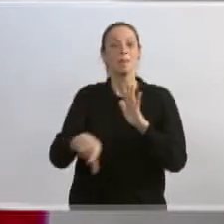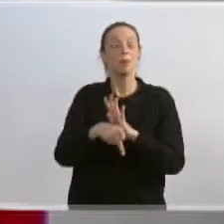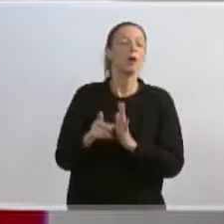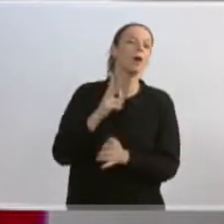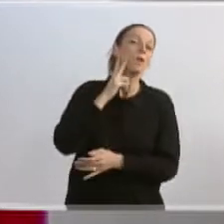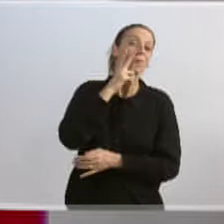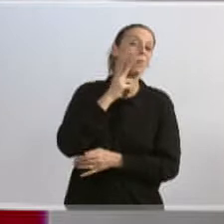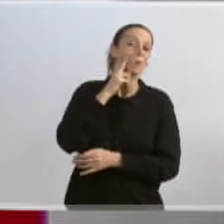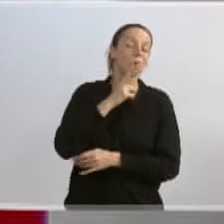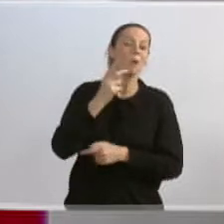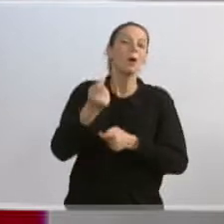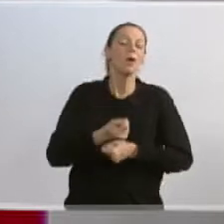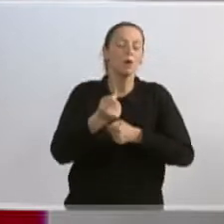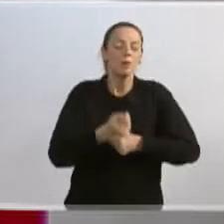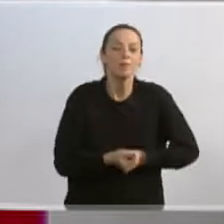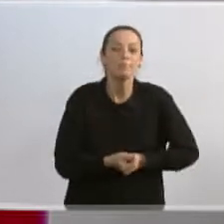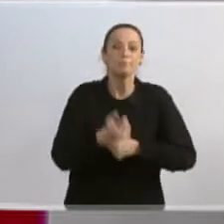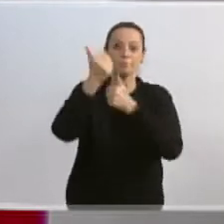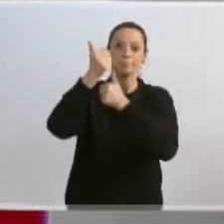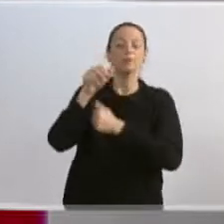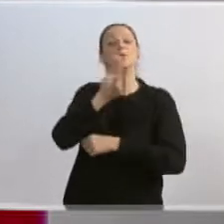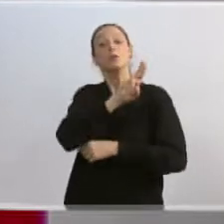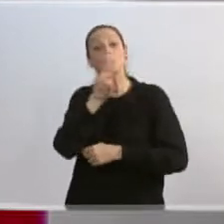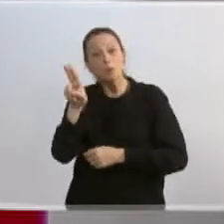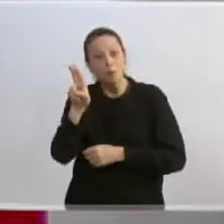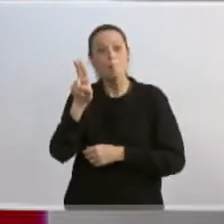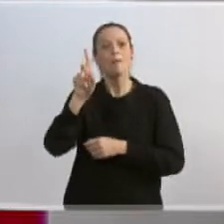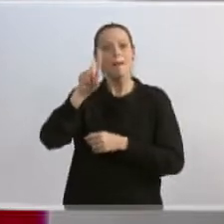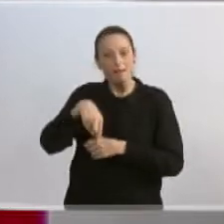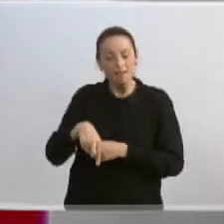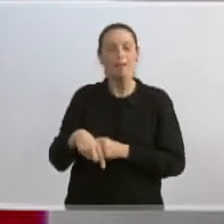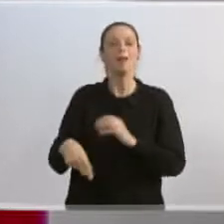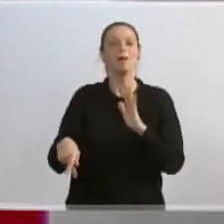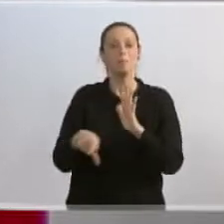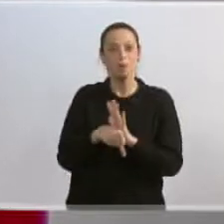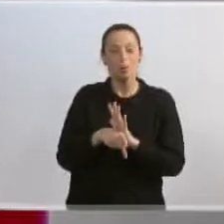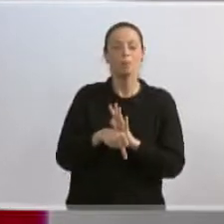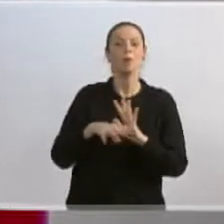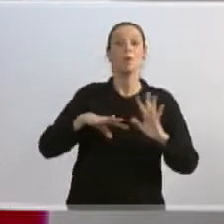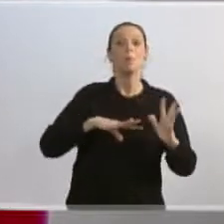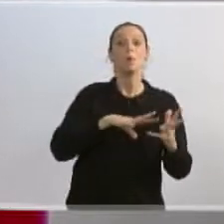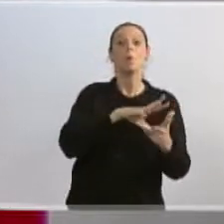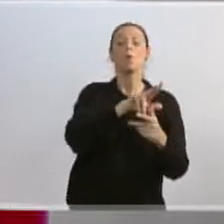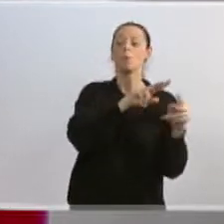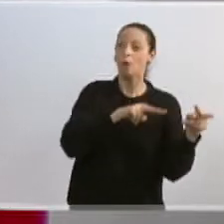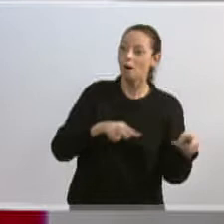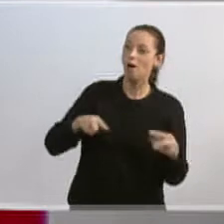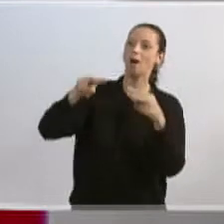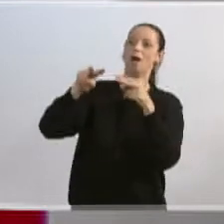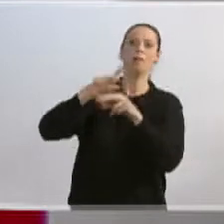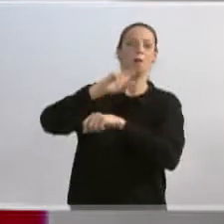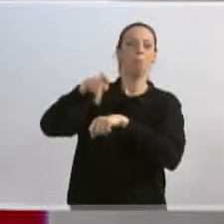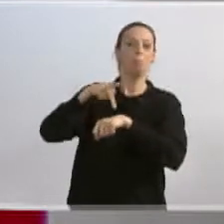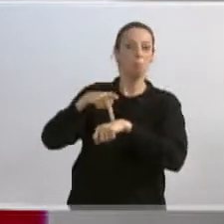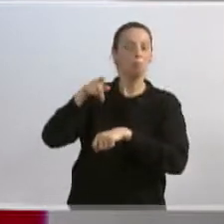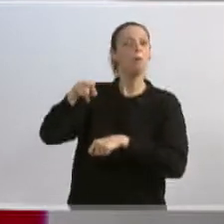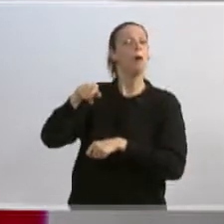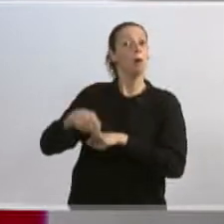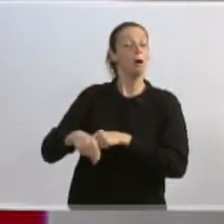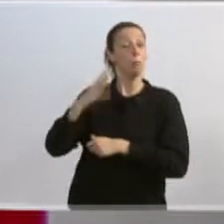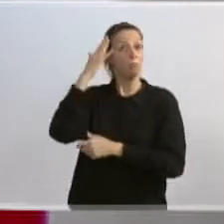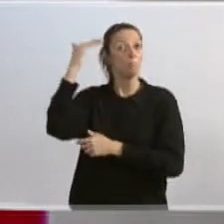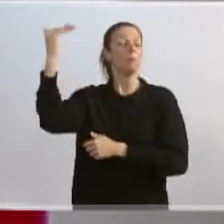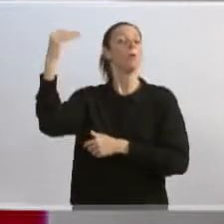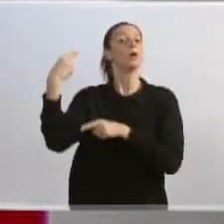champanhe o próprio nome da região se apresenta no mundo inteiro como a produtora de champanha